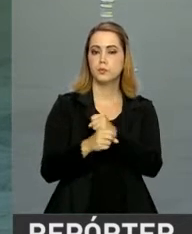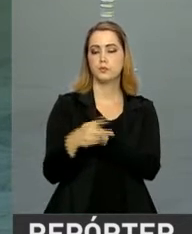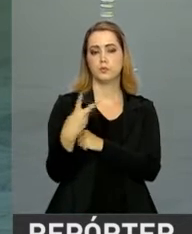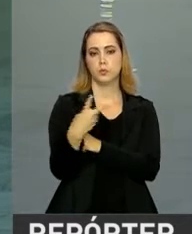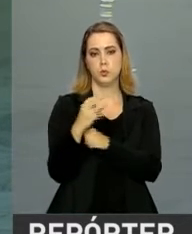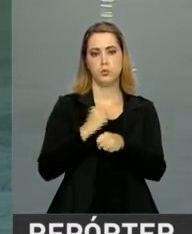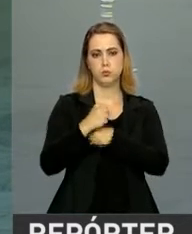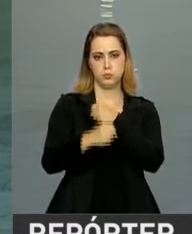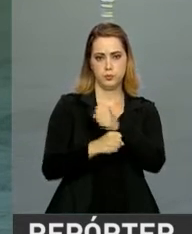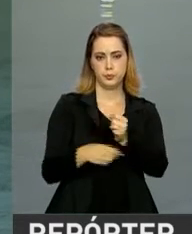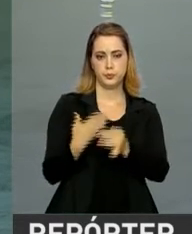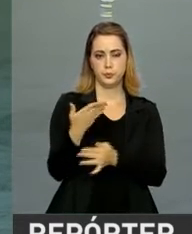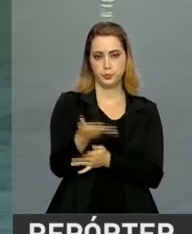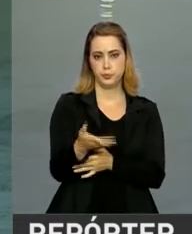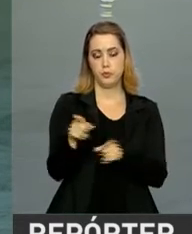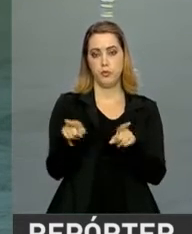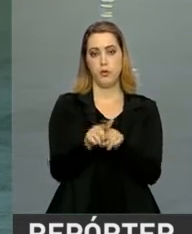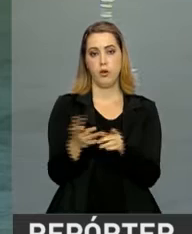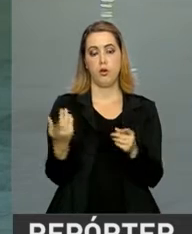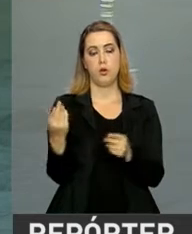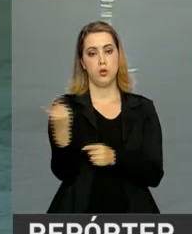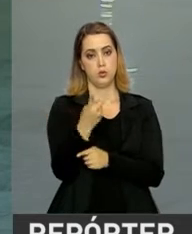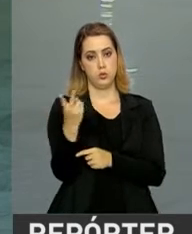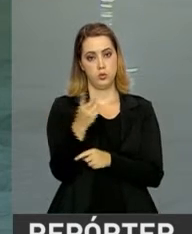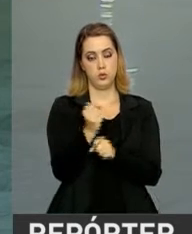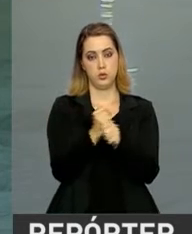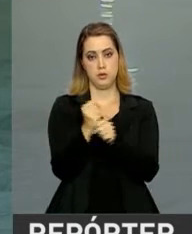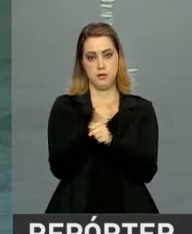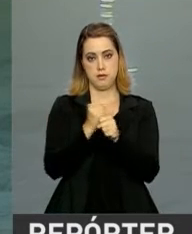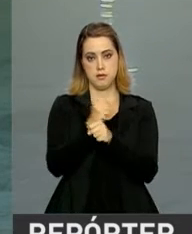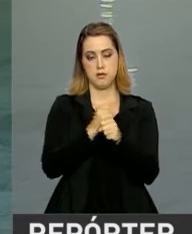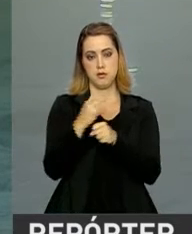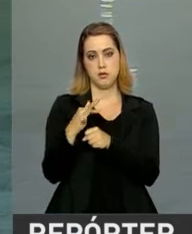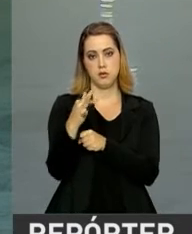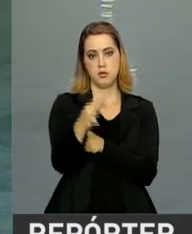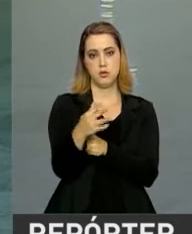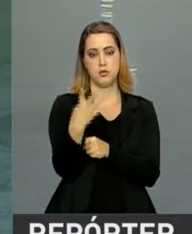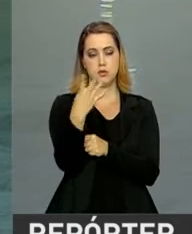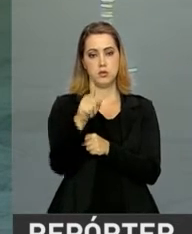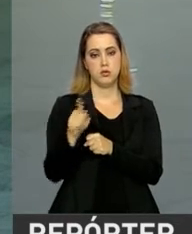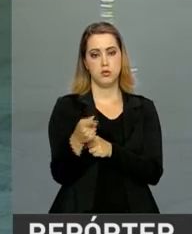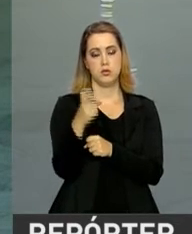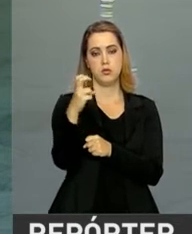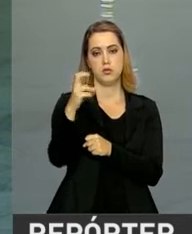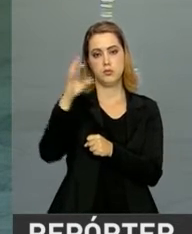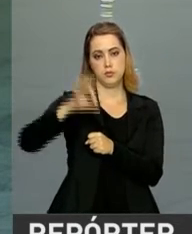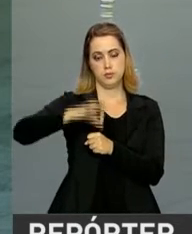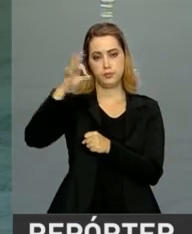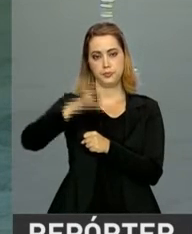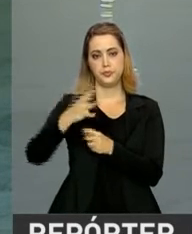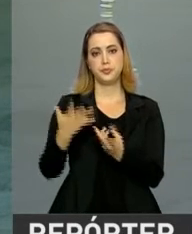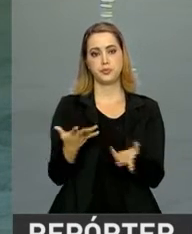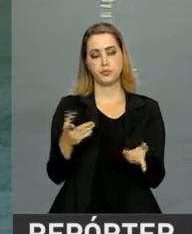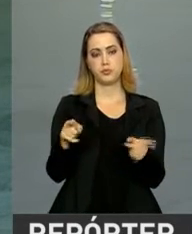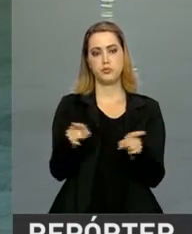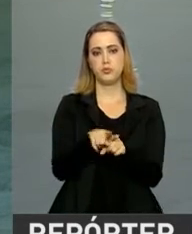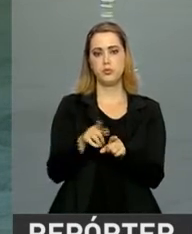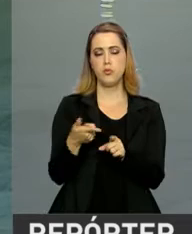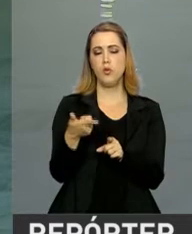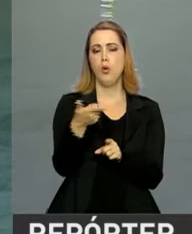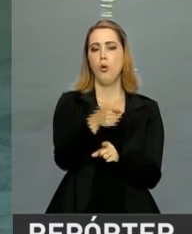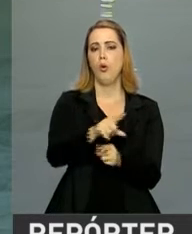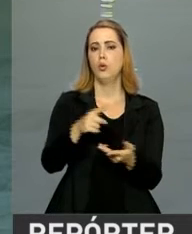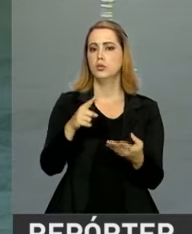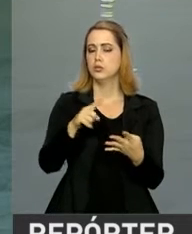lembrando que o centro da meta para estes dois anos é quatro e meio por cento a outro fator apontado pelo